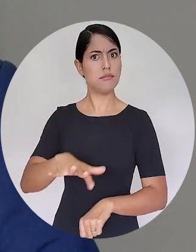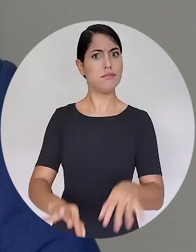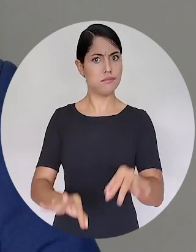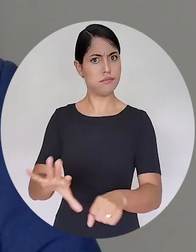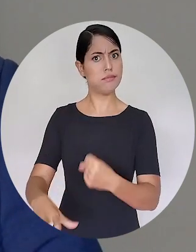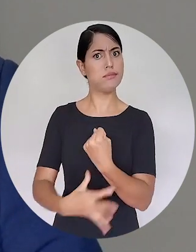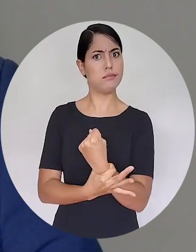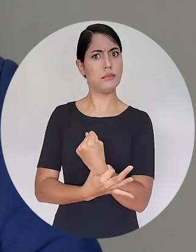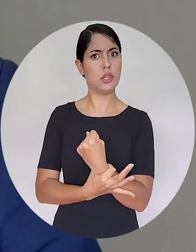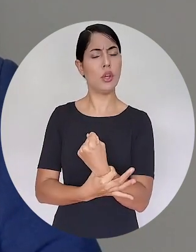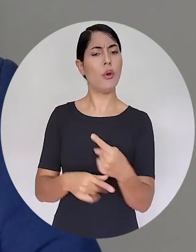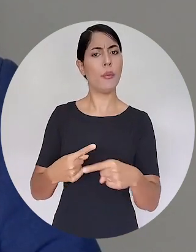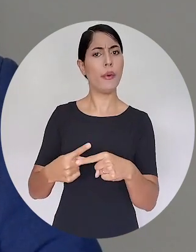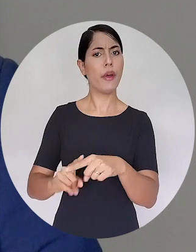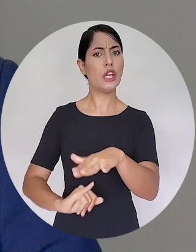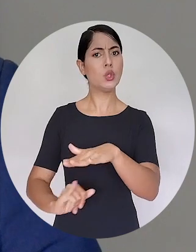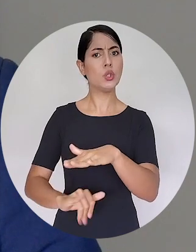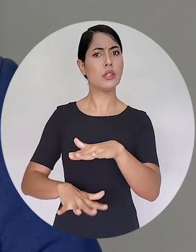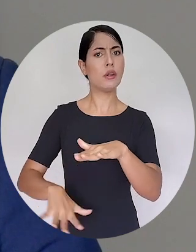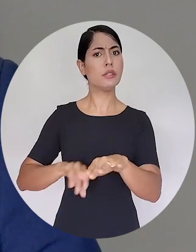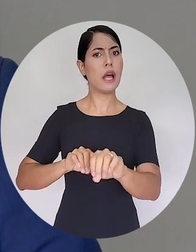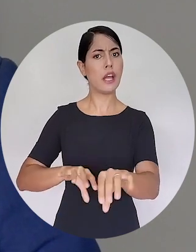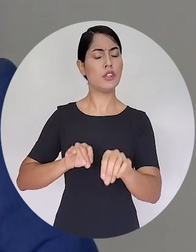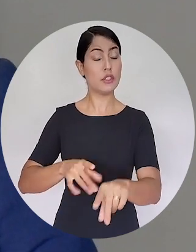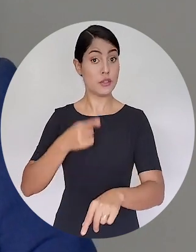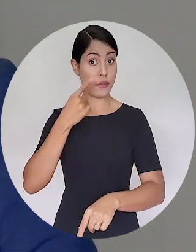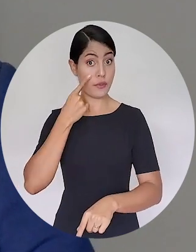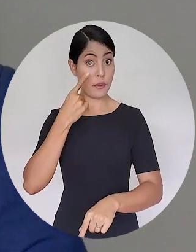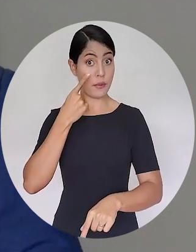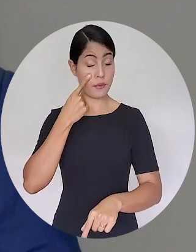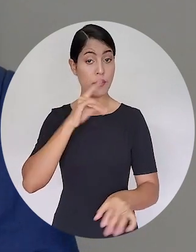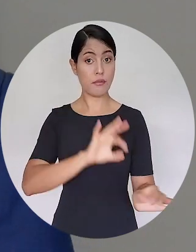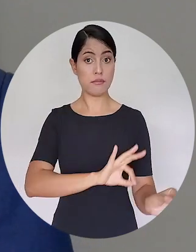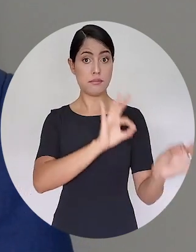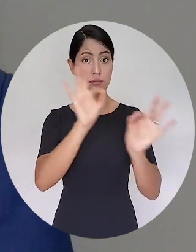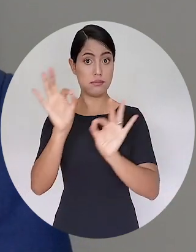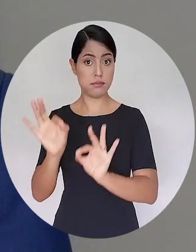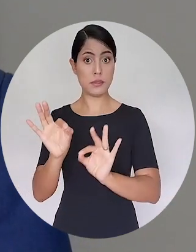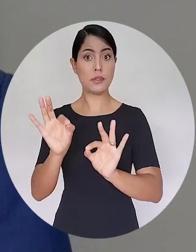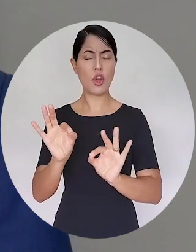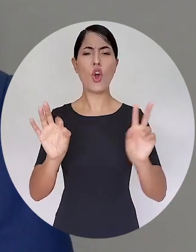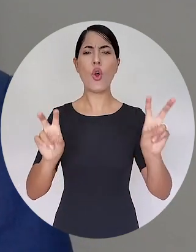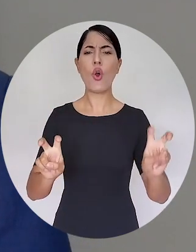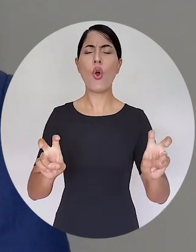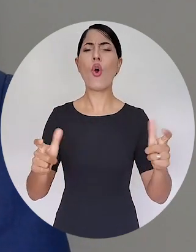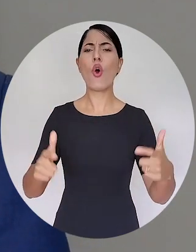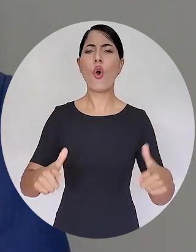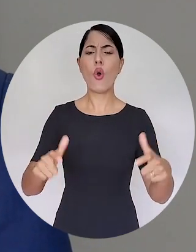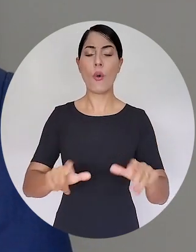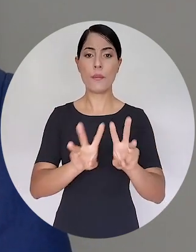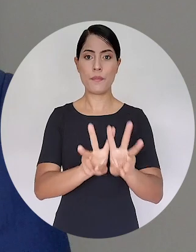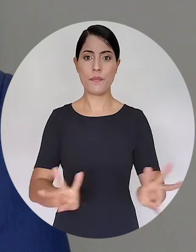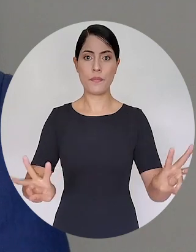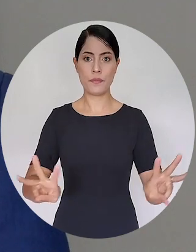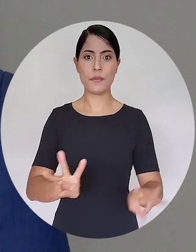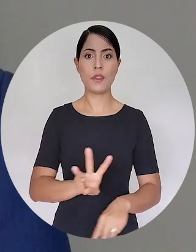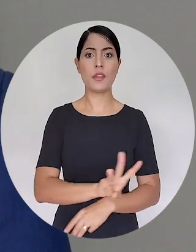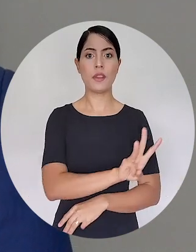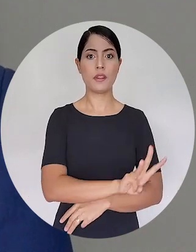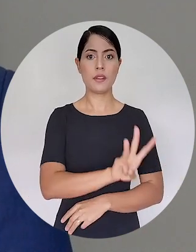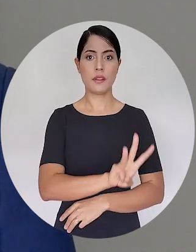insegurança jurídica por parte das instituições de ensino. Confira agora mesmo a matéria completa sobre esse assunto no site